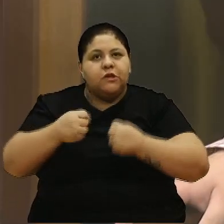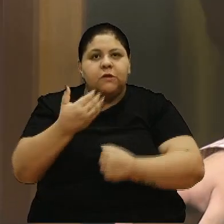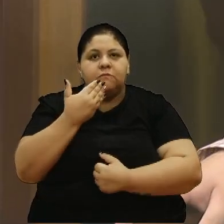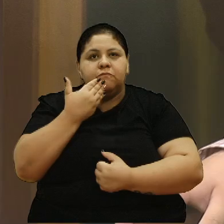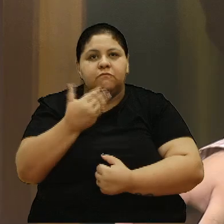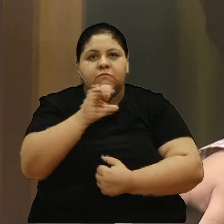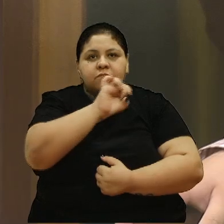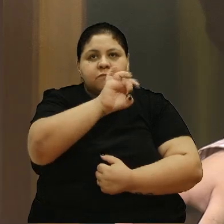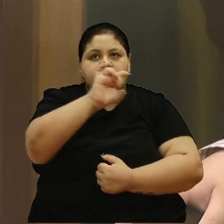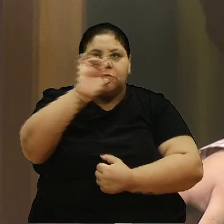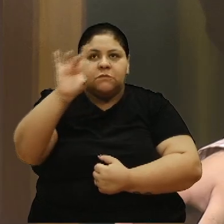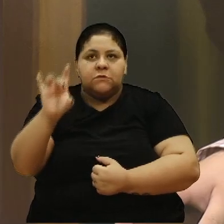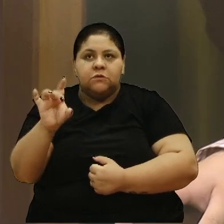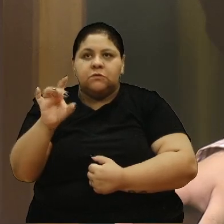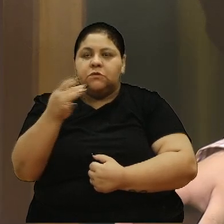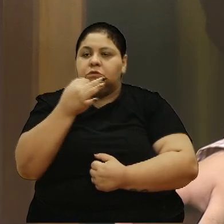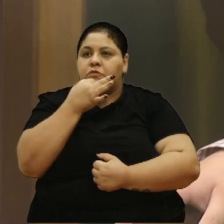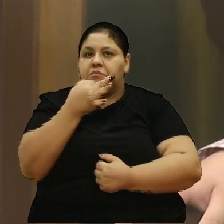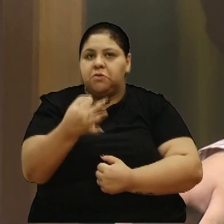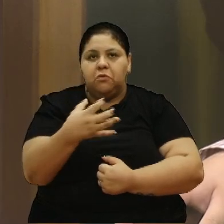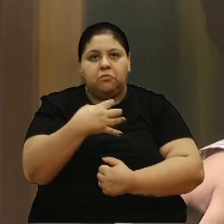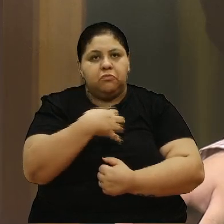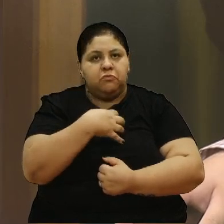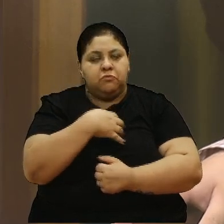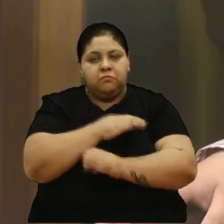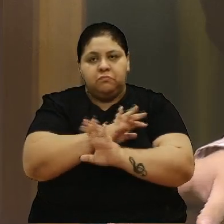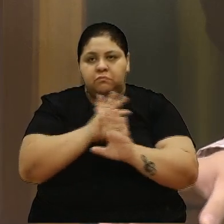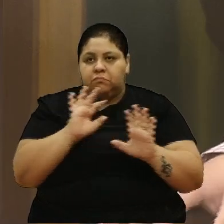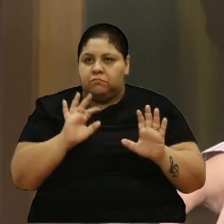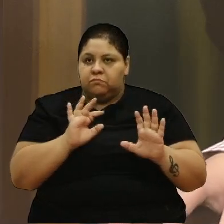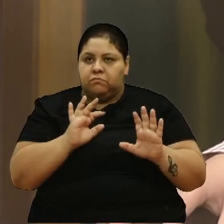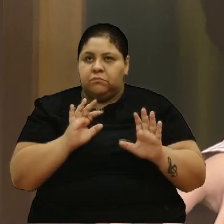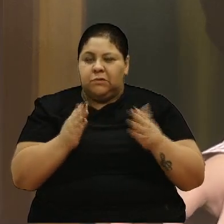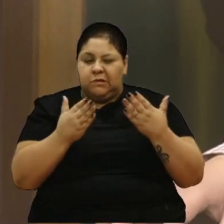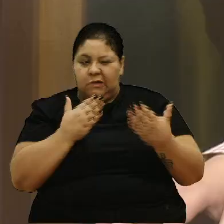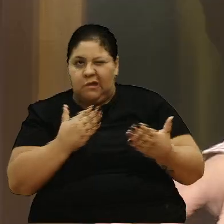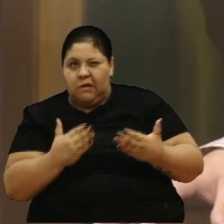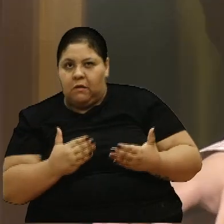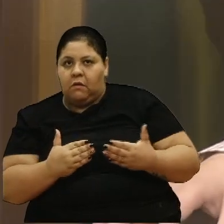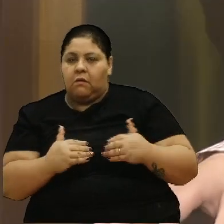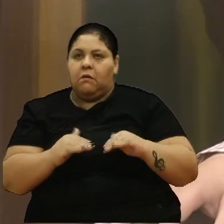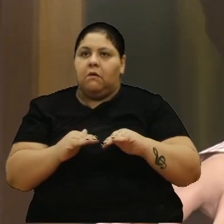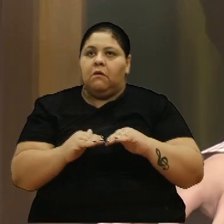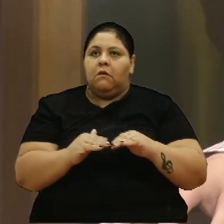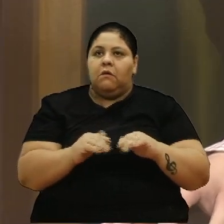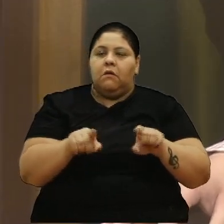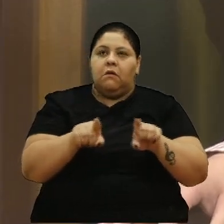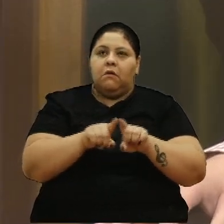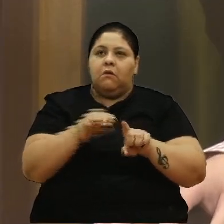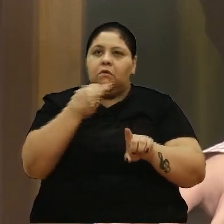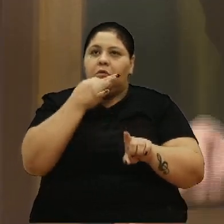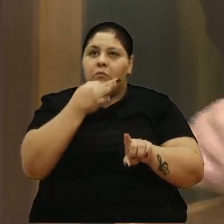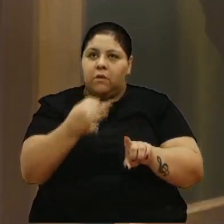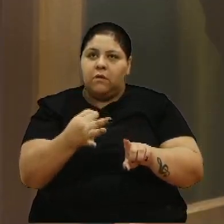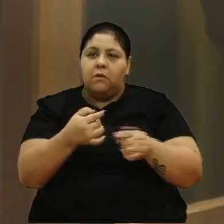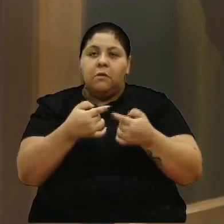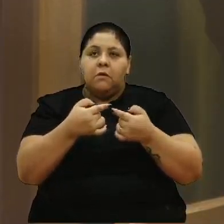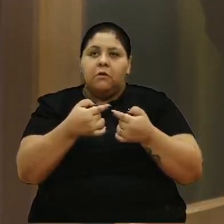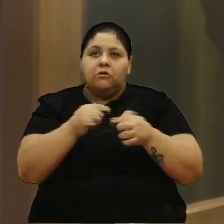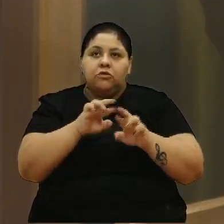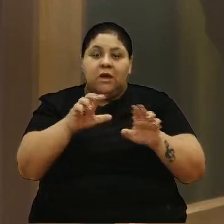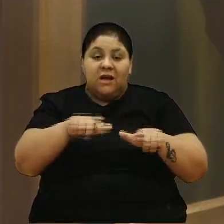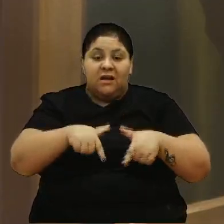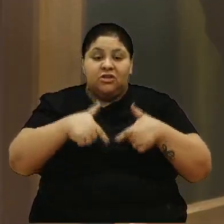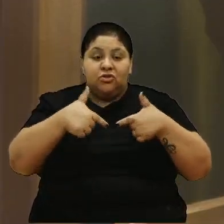cada um na sua perspectiva, da sua forma, a sua maneira de analisar e com prismas diferentes diante do mesmo assunto, né? Eu